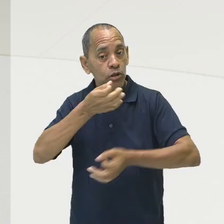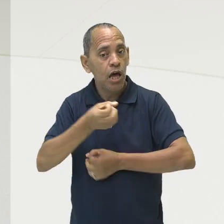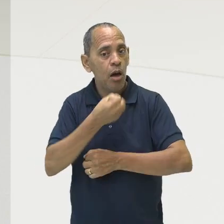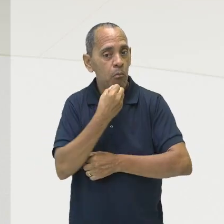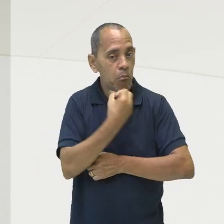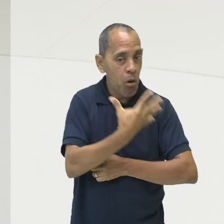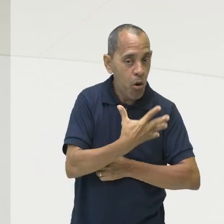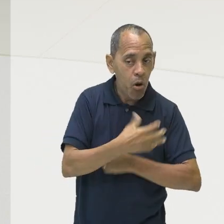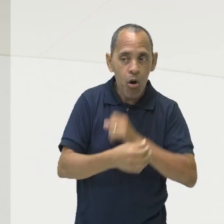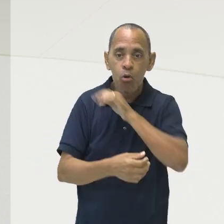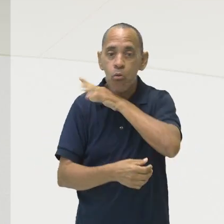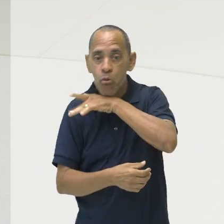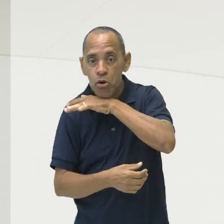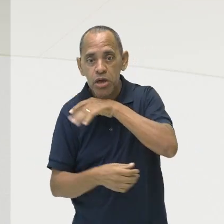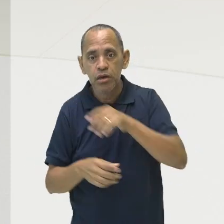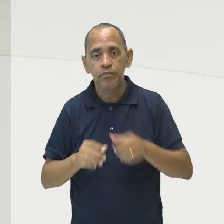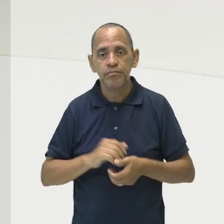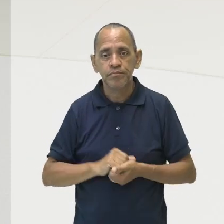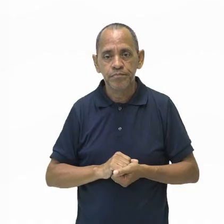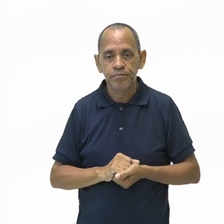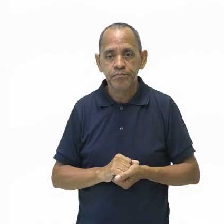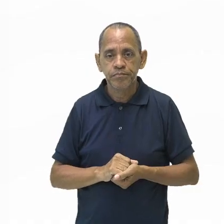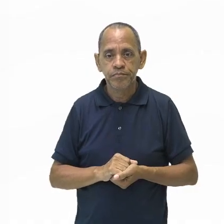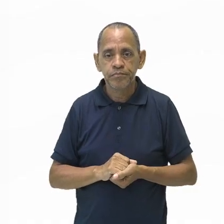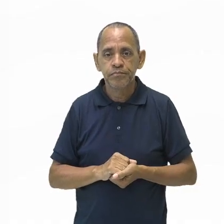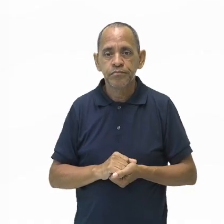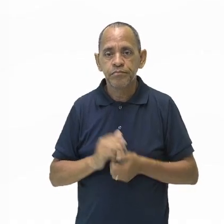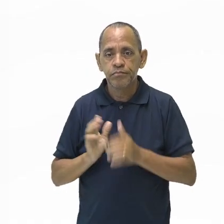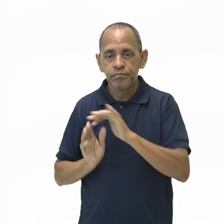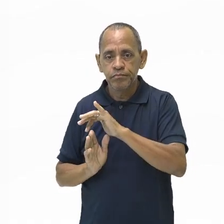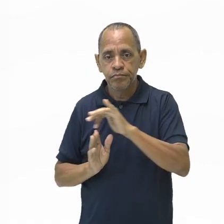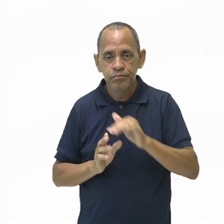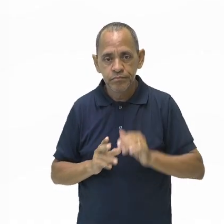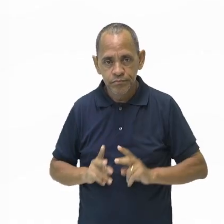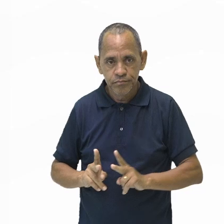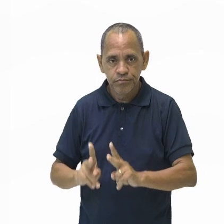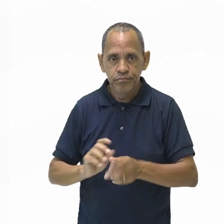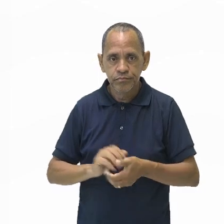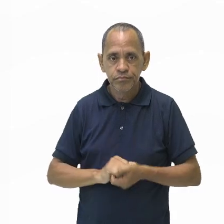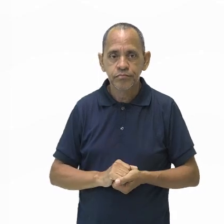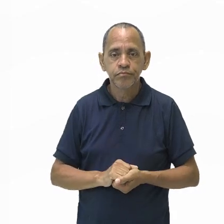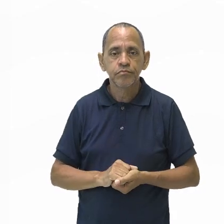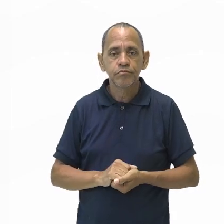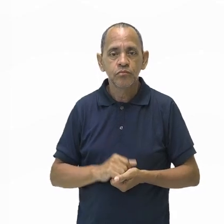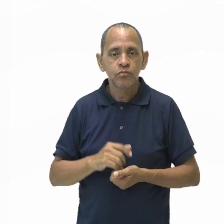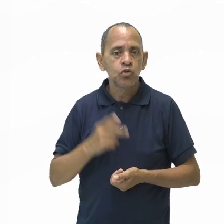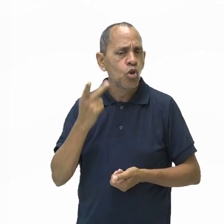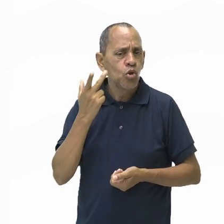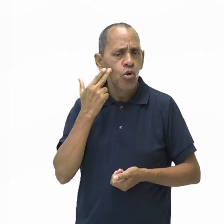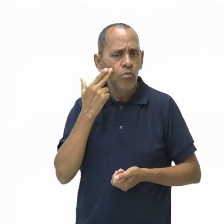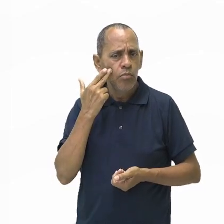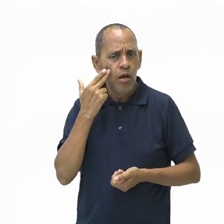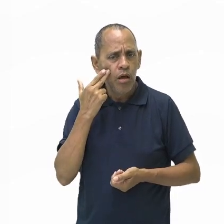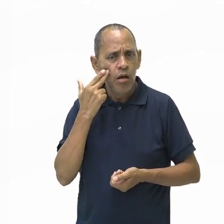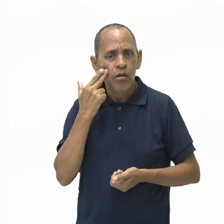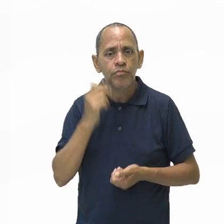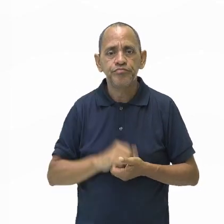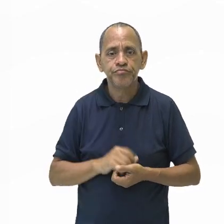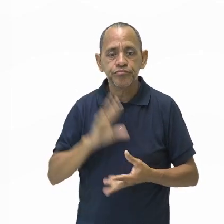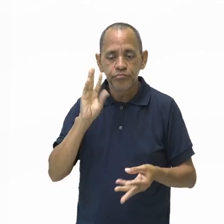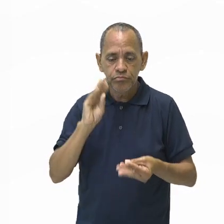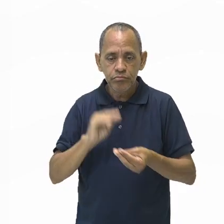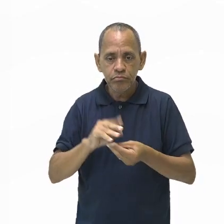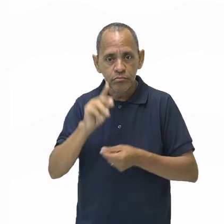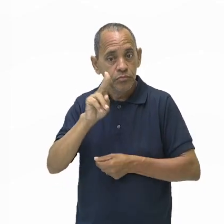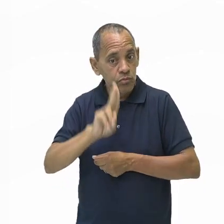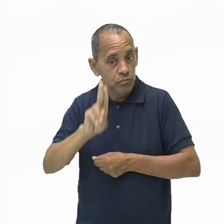não, certo? Vamos lá continuar sobre a questão do resenhar, né? Então, normalmente, a resenha é utilizada na